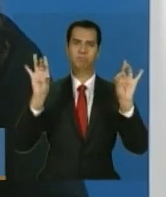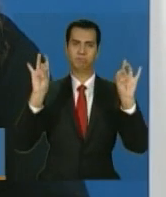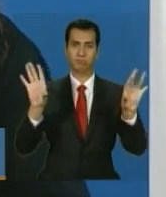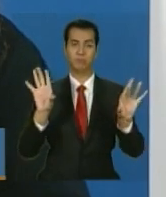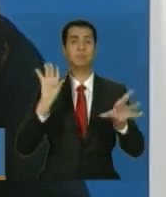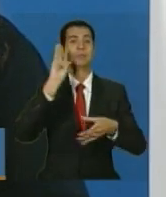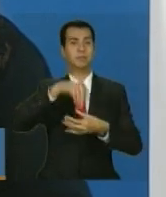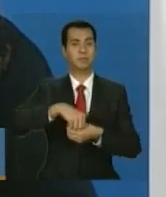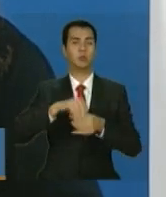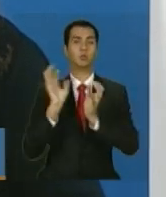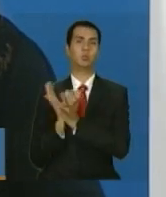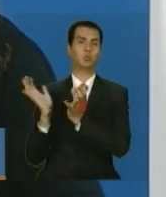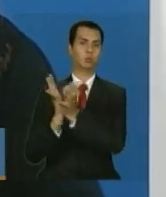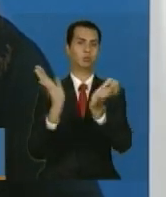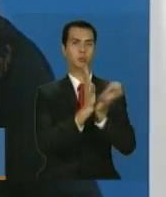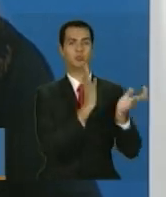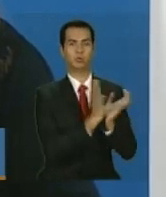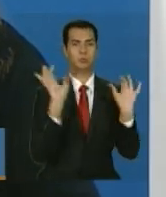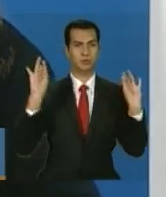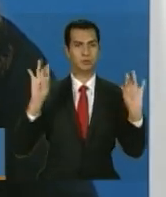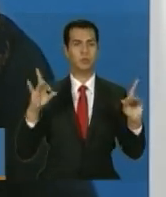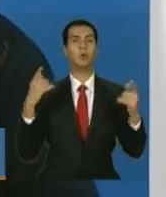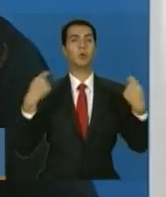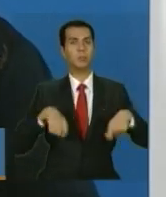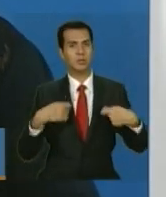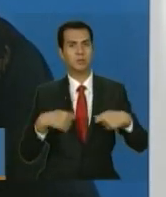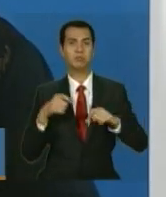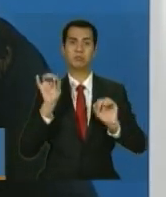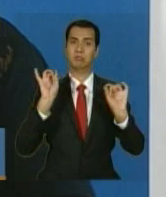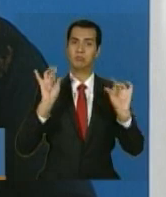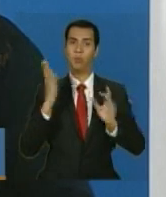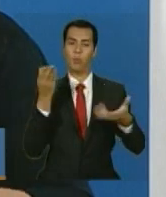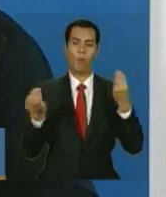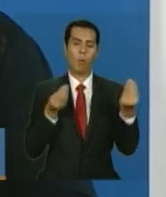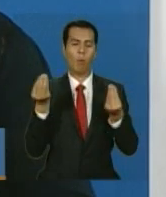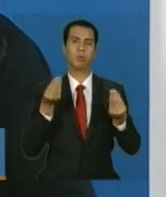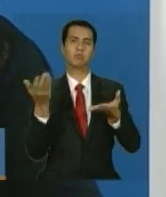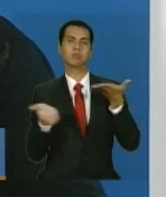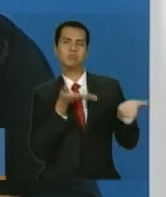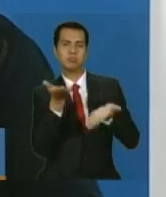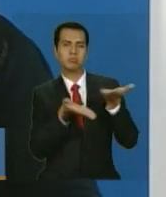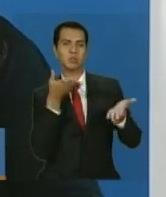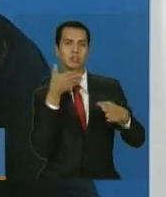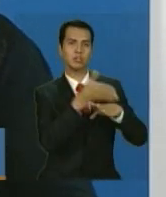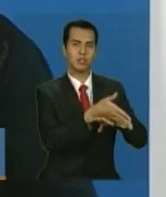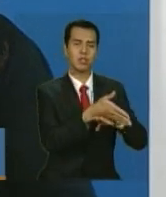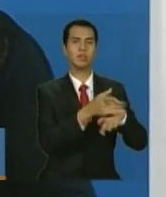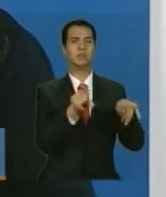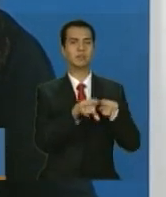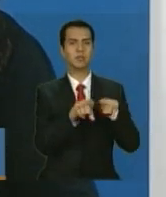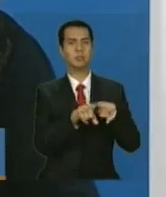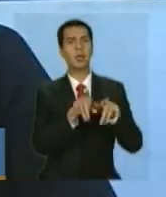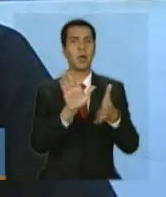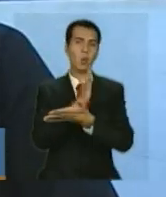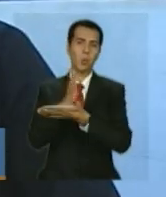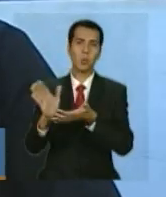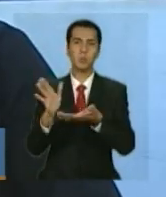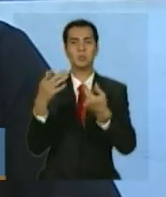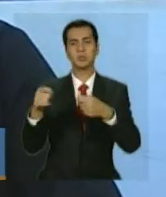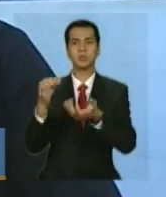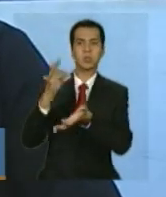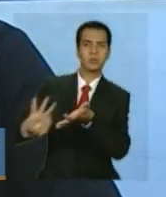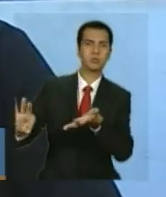também distinções na forma de chegada ou se a ação requer somente um reforço ao cadastramento e atualização cadastral.